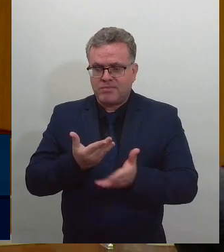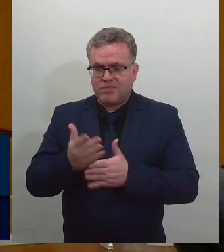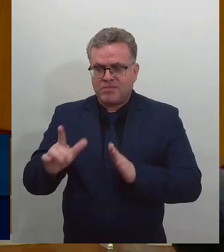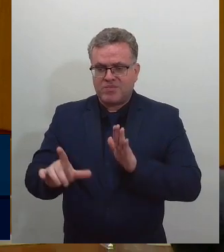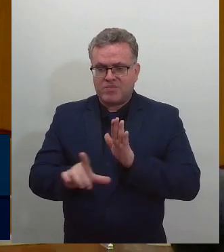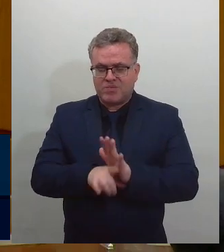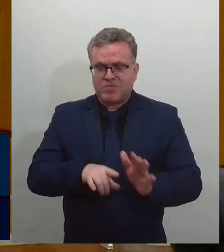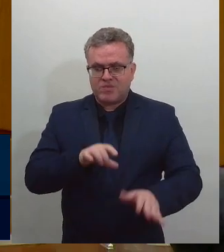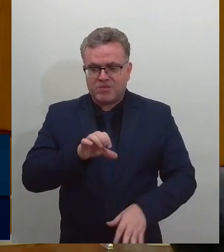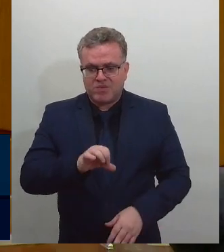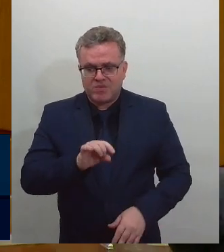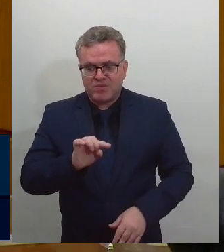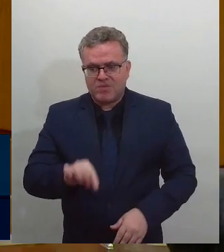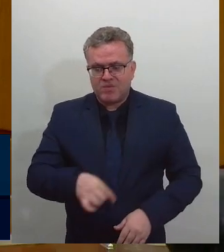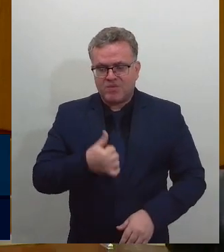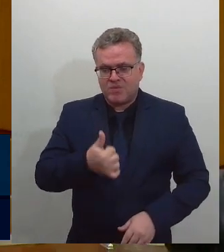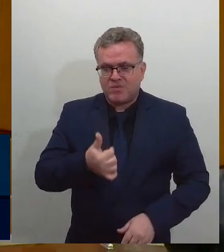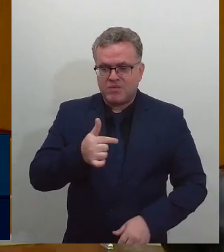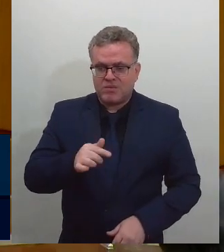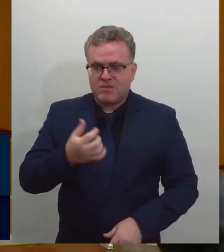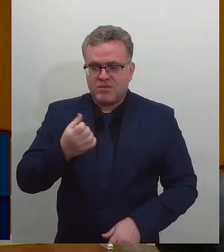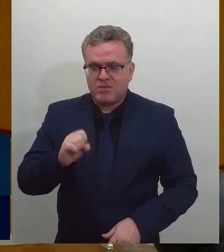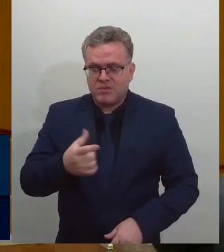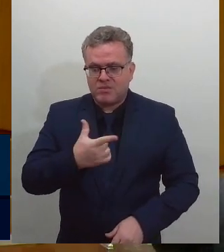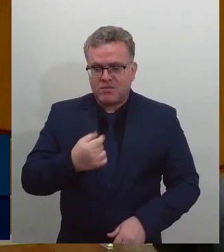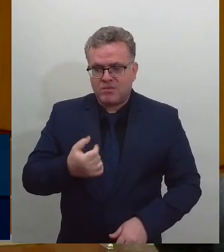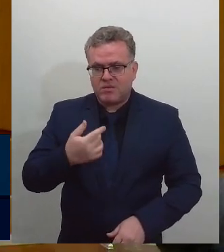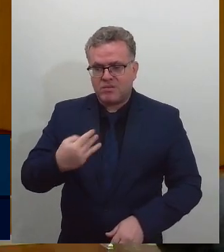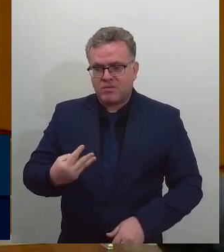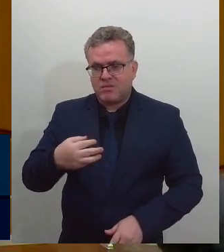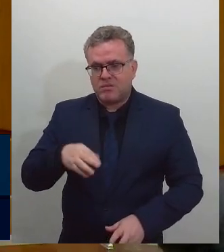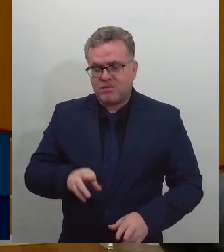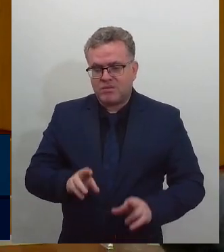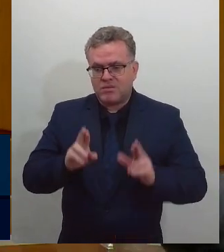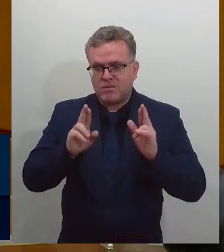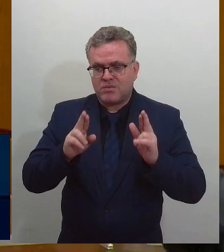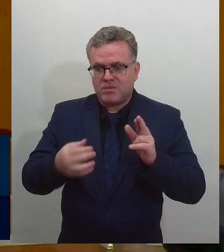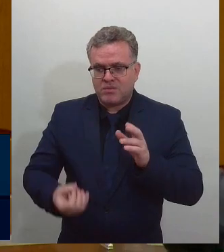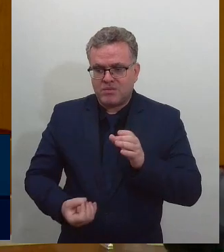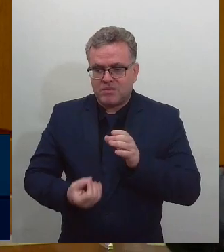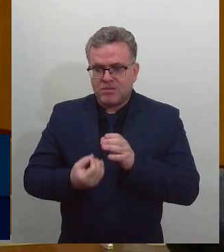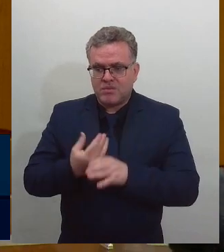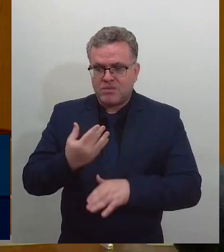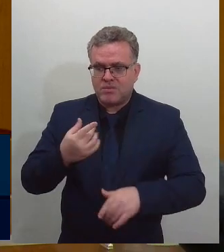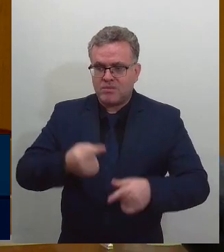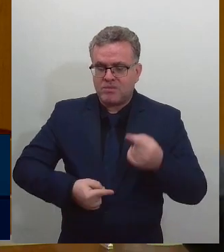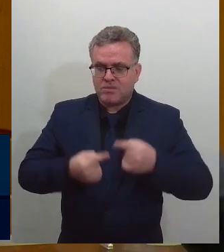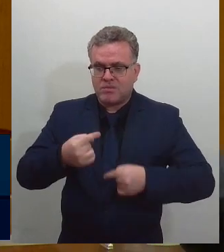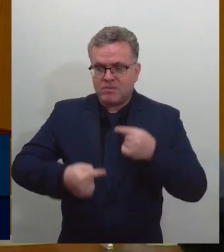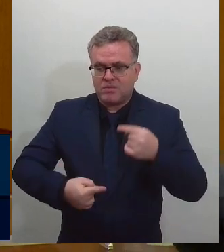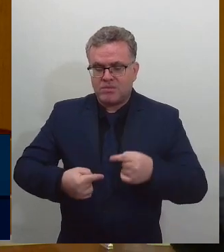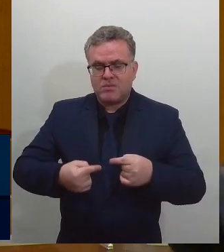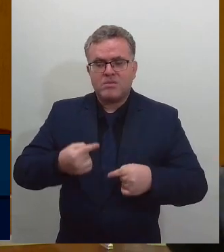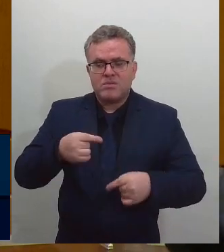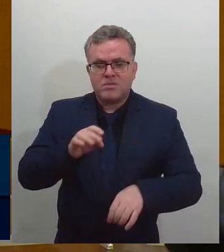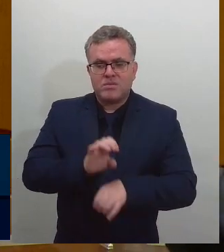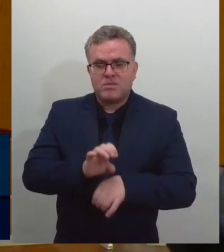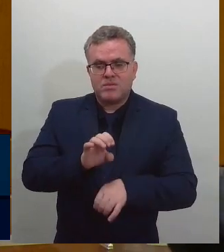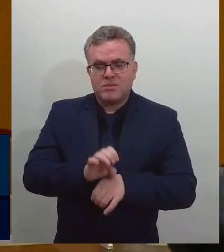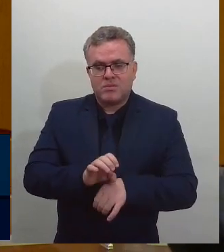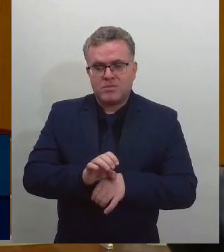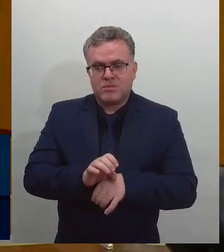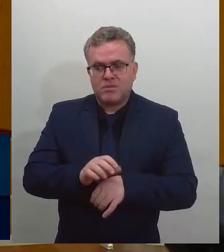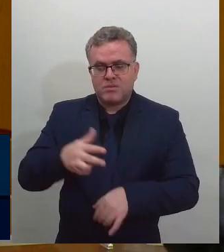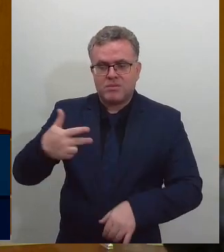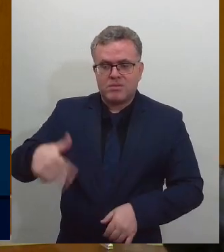9.178, 2023, que cria a política estadual do cannabis. E